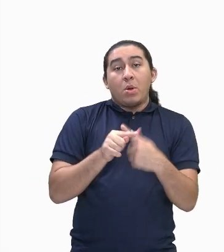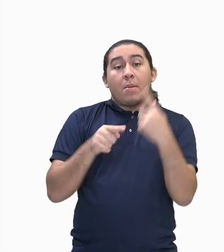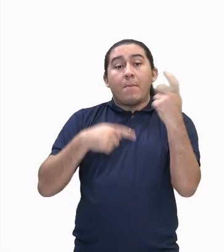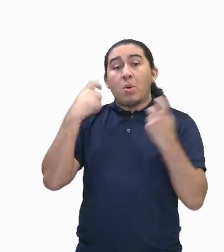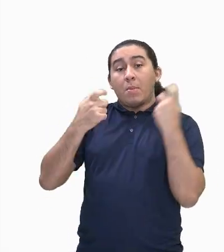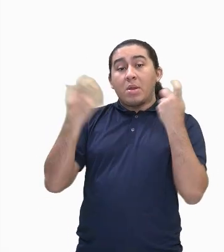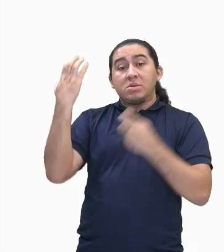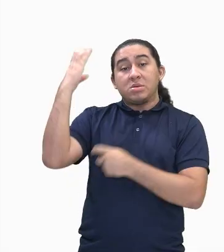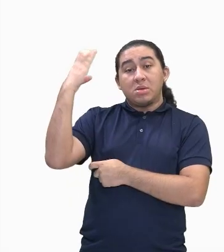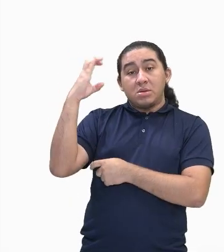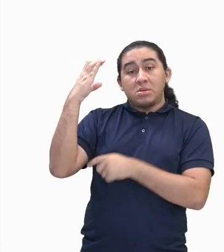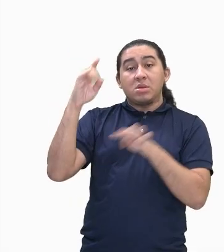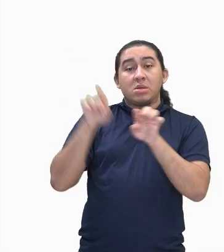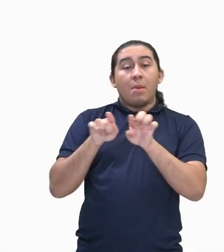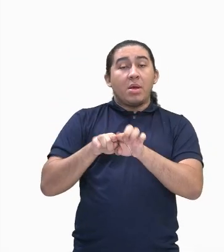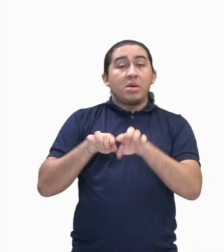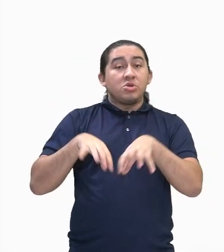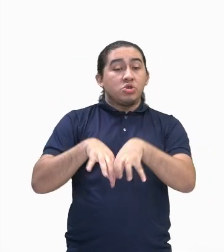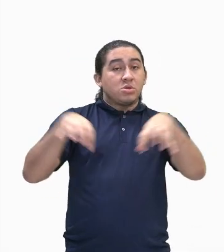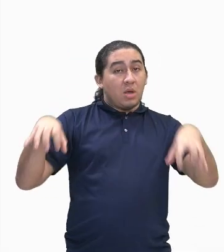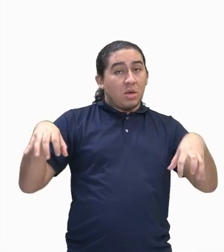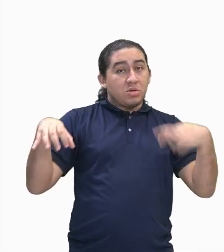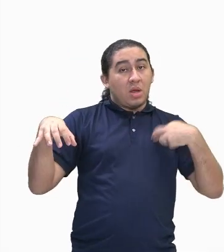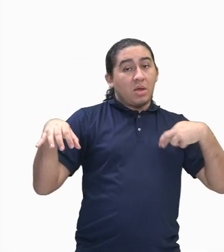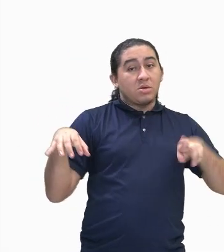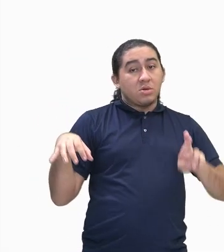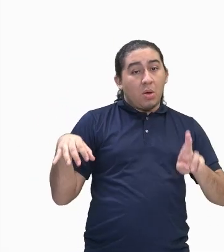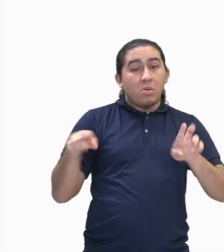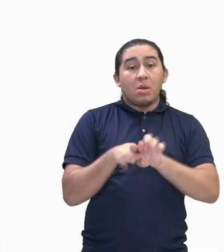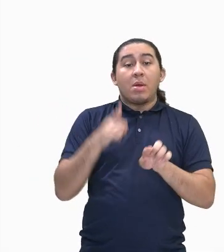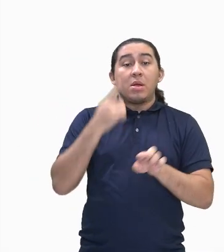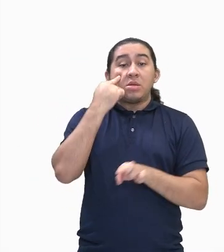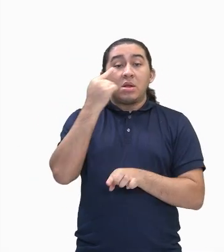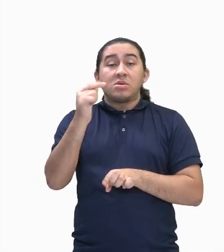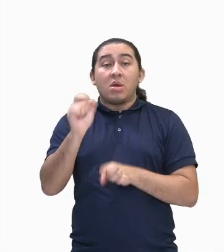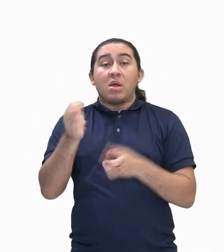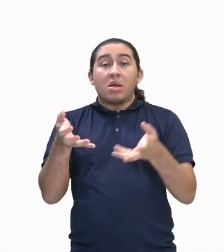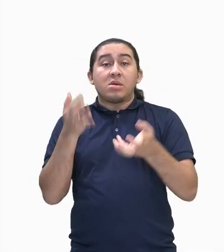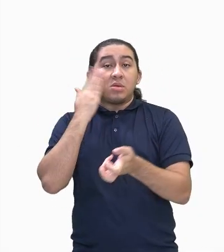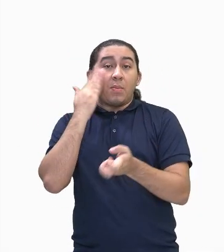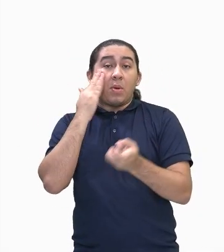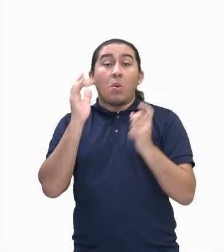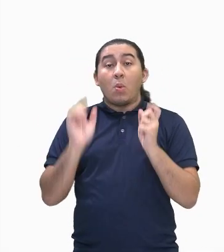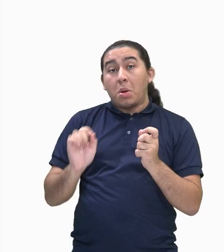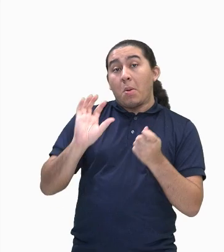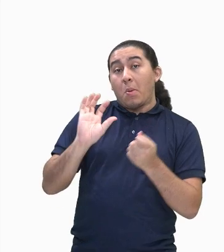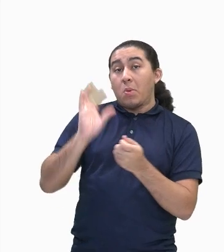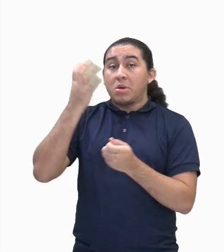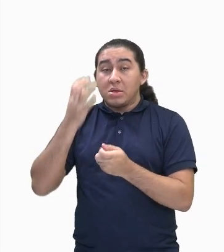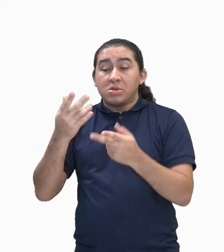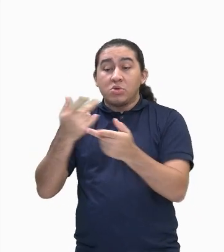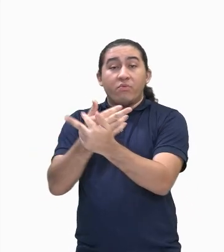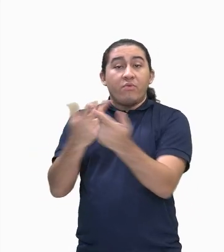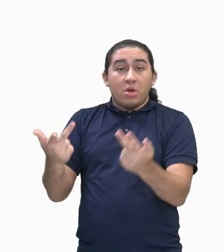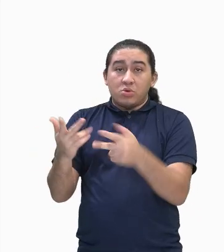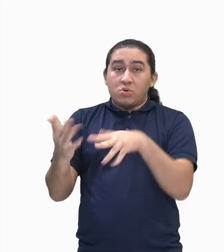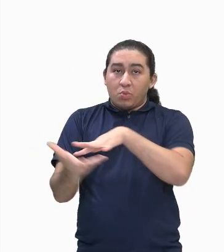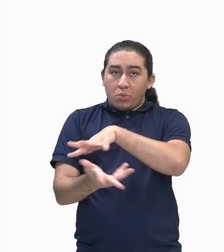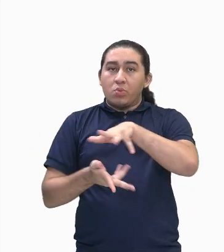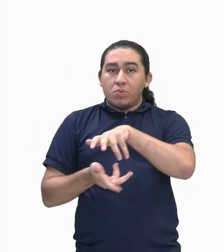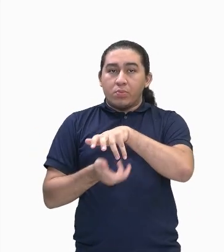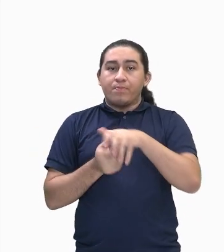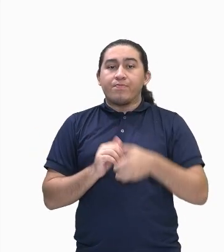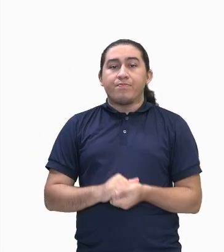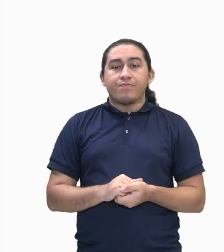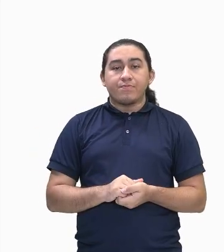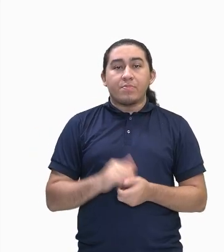ciência, distanciada da religião, interessada em entender as causas das coisas. Então, a arte não